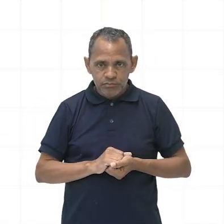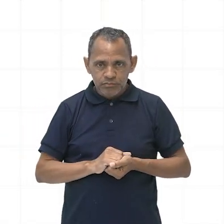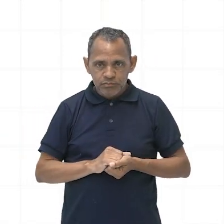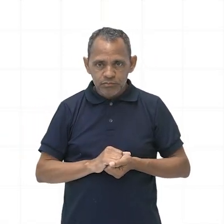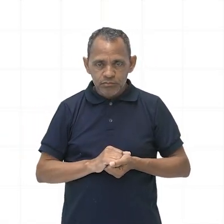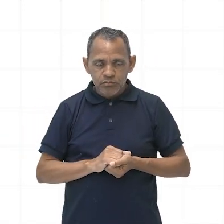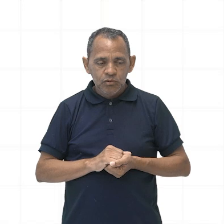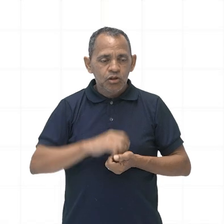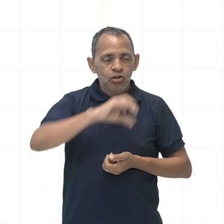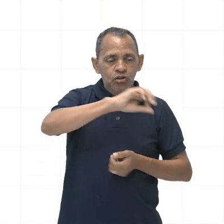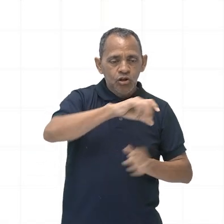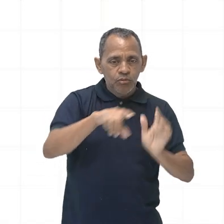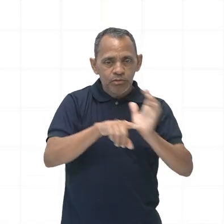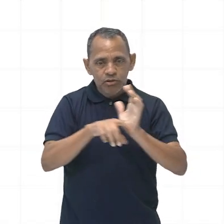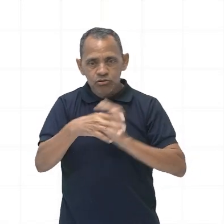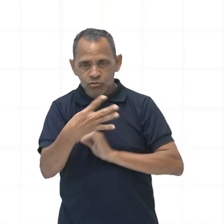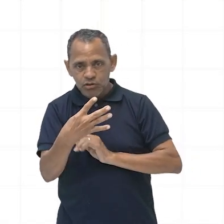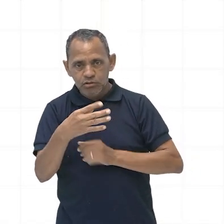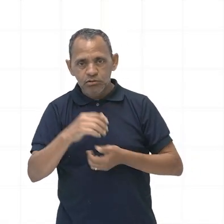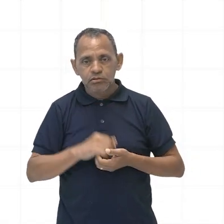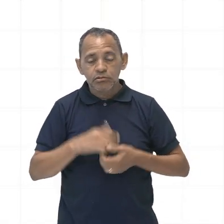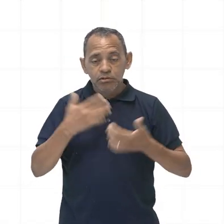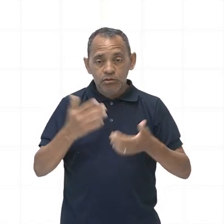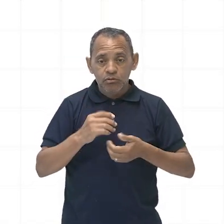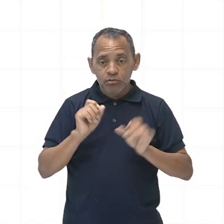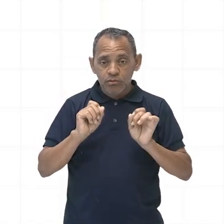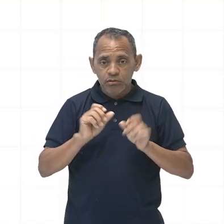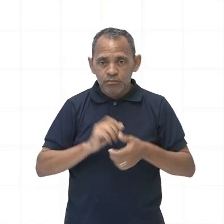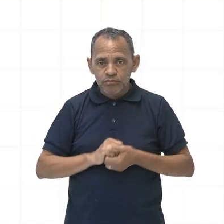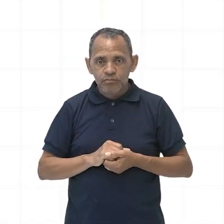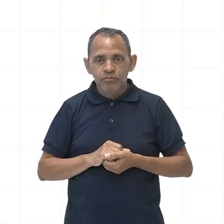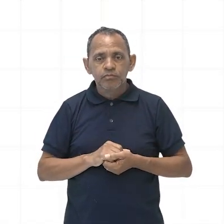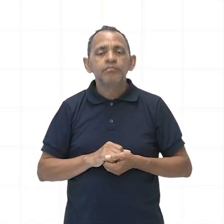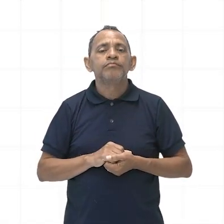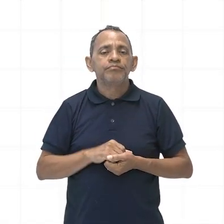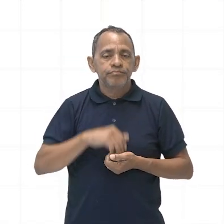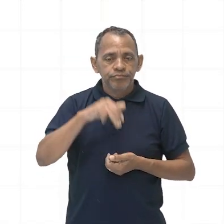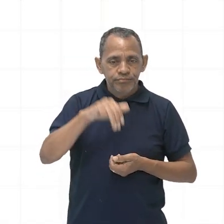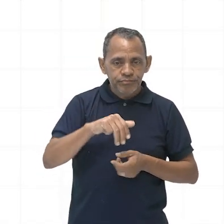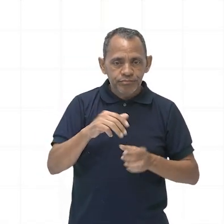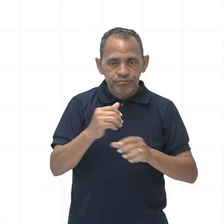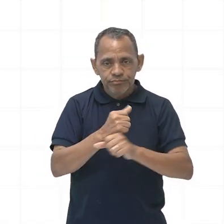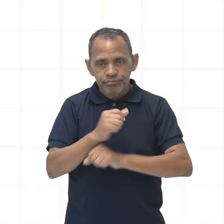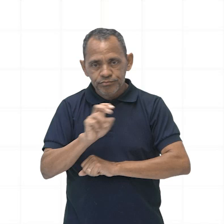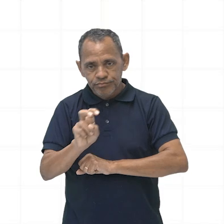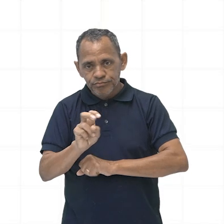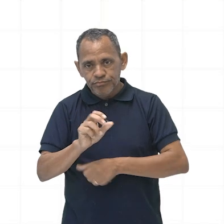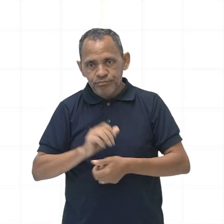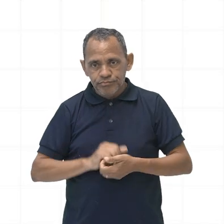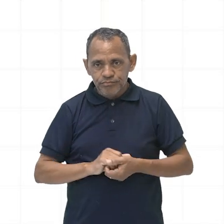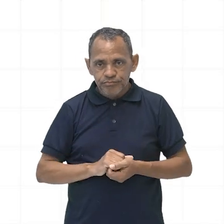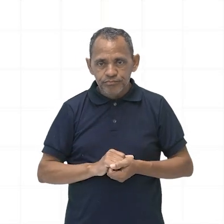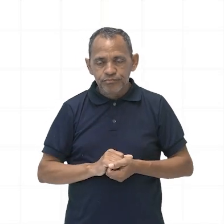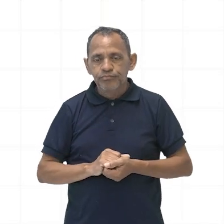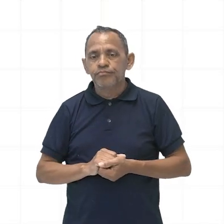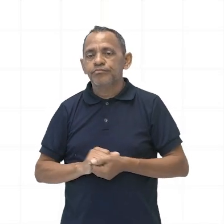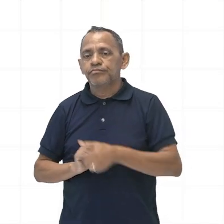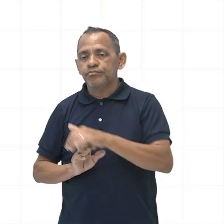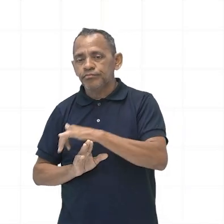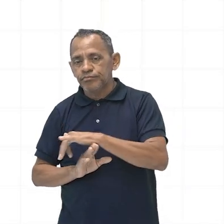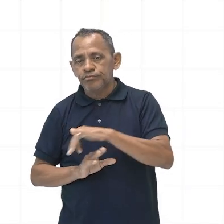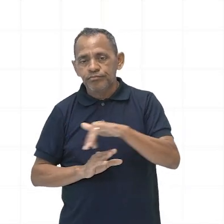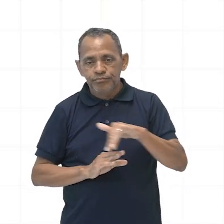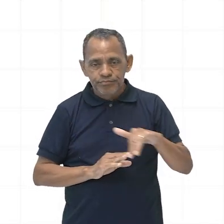a 9 menos 4. Logo, M é igual a 5. M é igual a 5. M é igual a